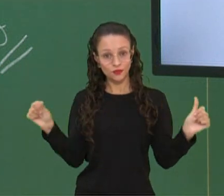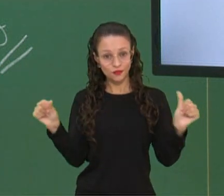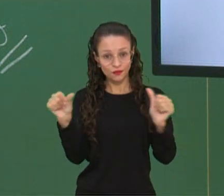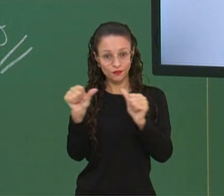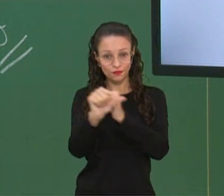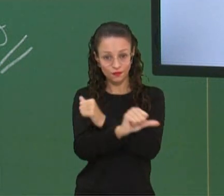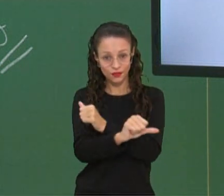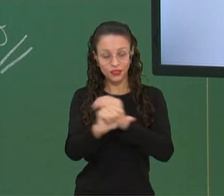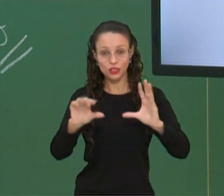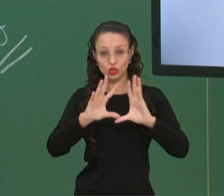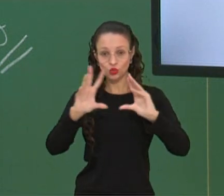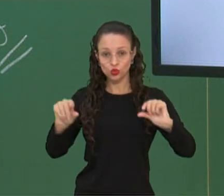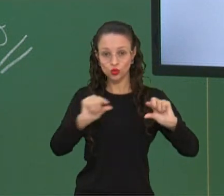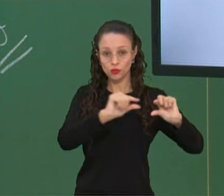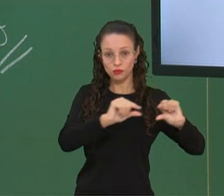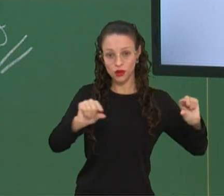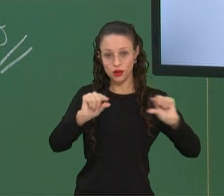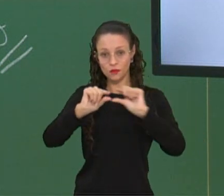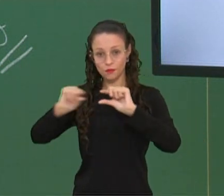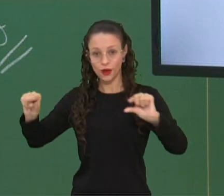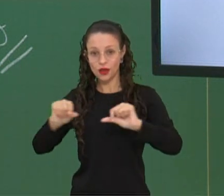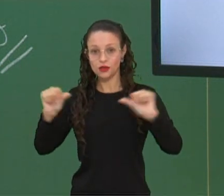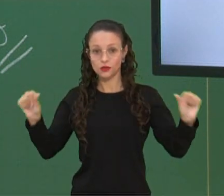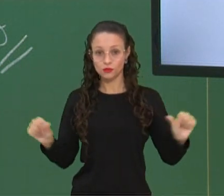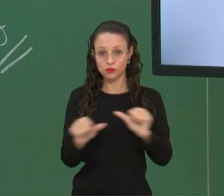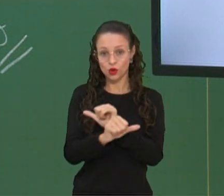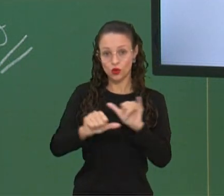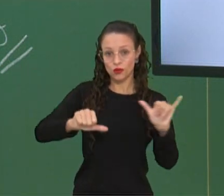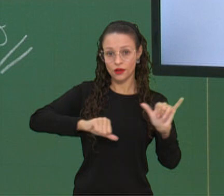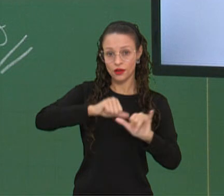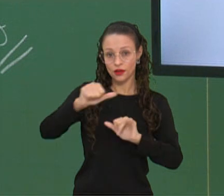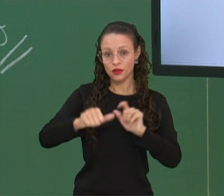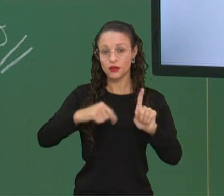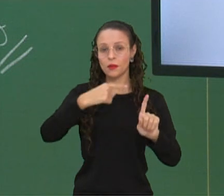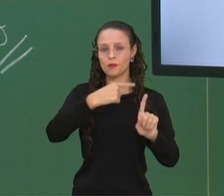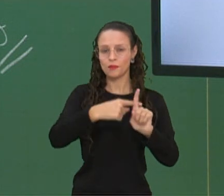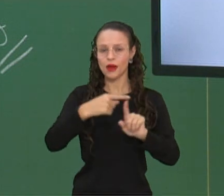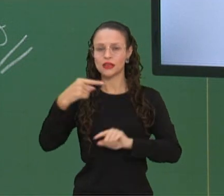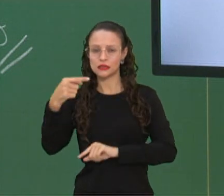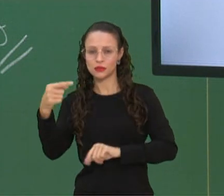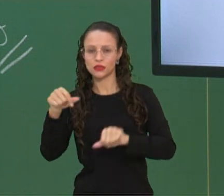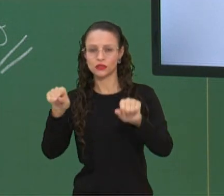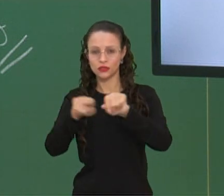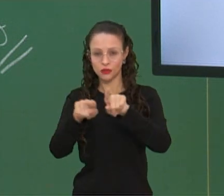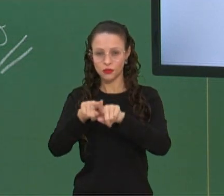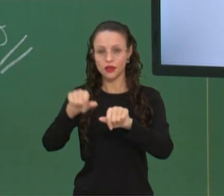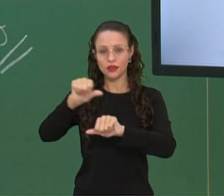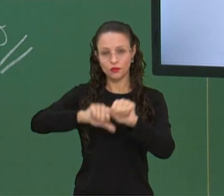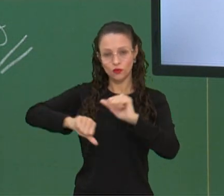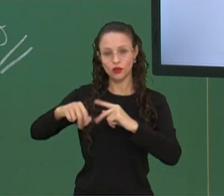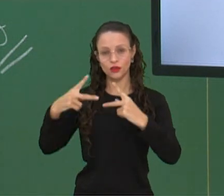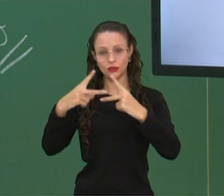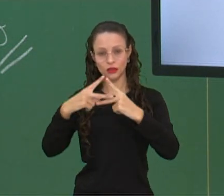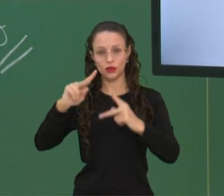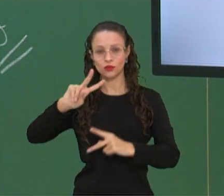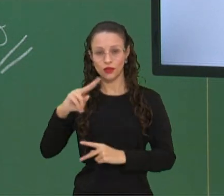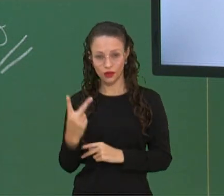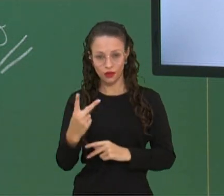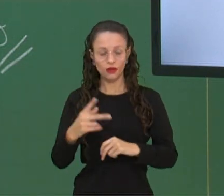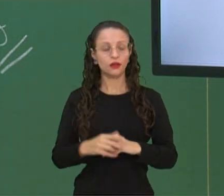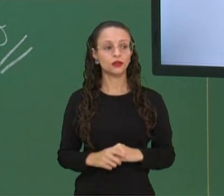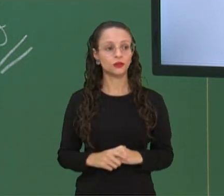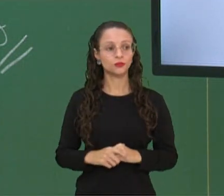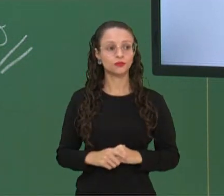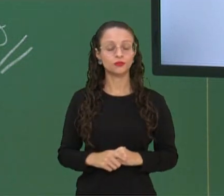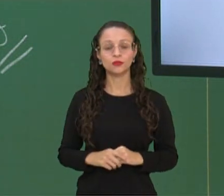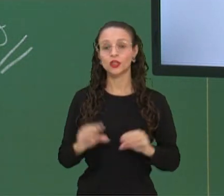toda, invertendo o sinal da reação, eu inverto o valor do ΔH que ele me deu no exercício. As